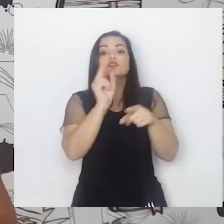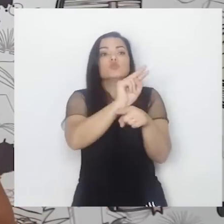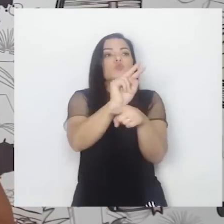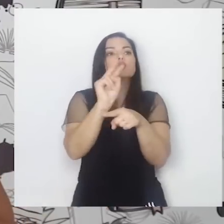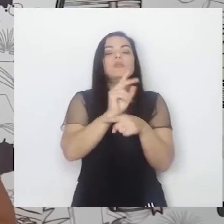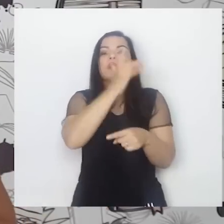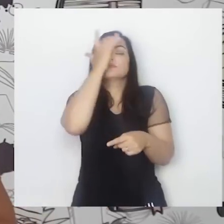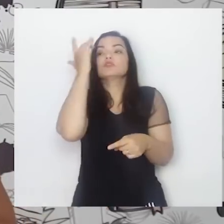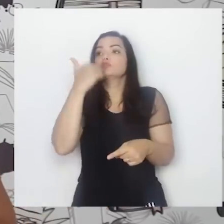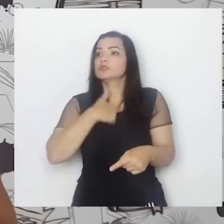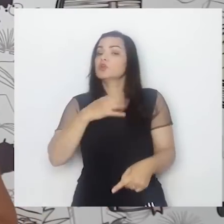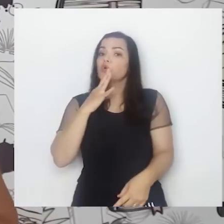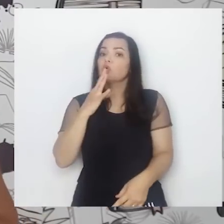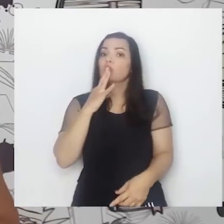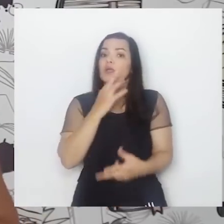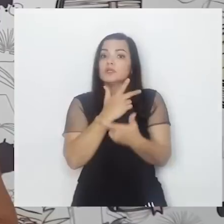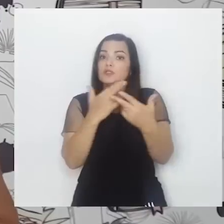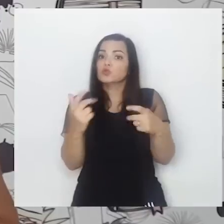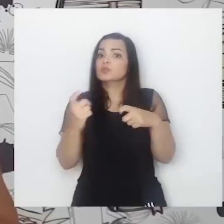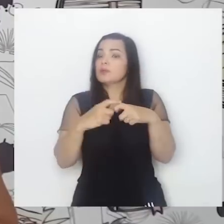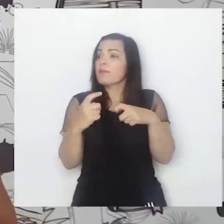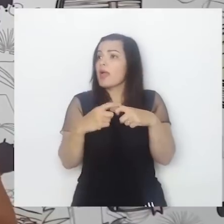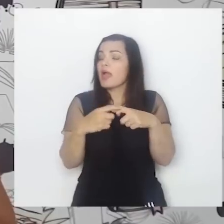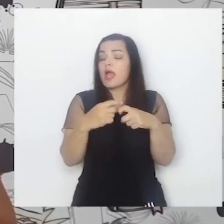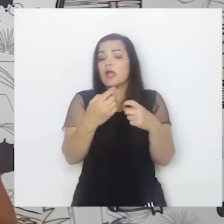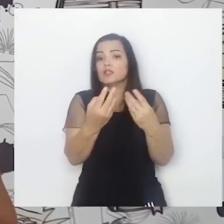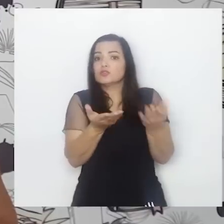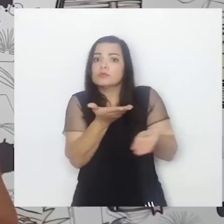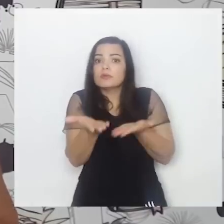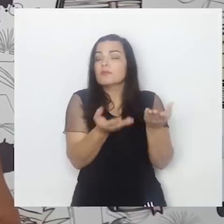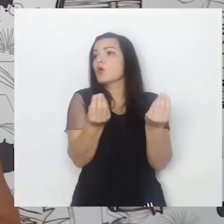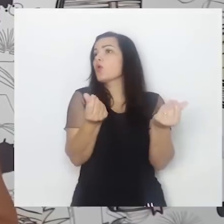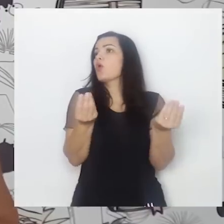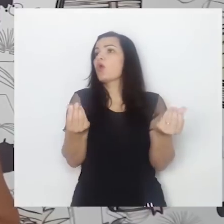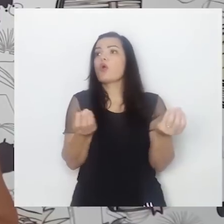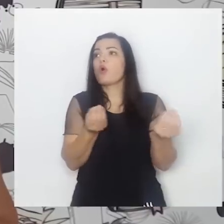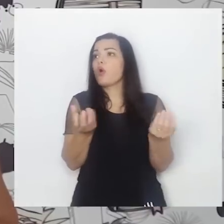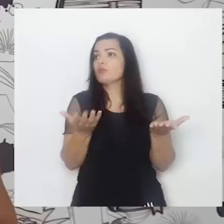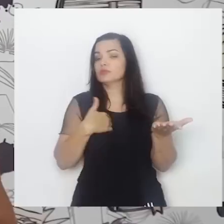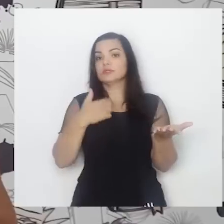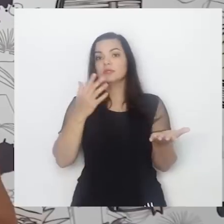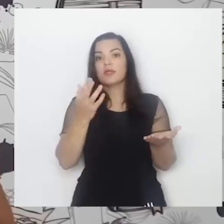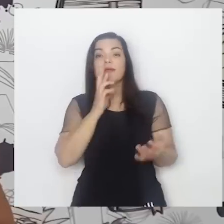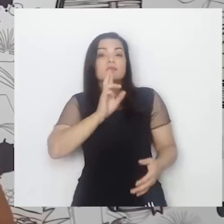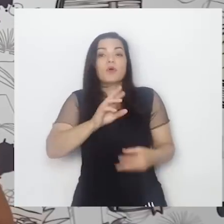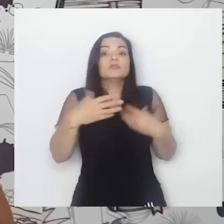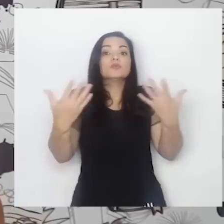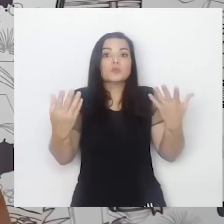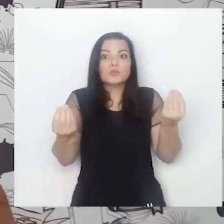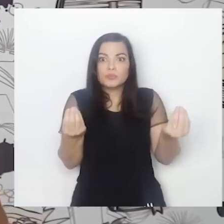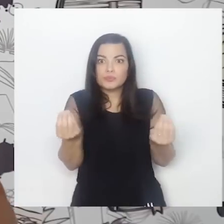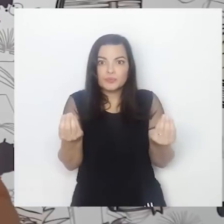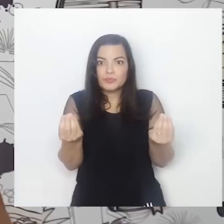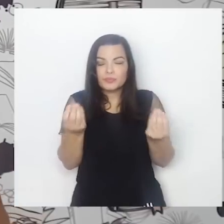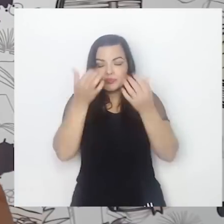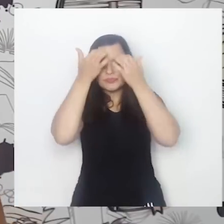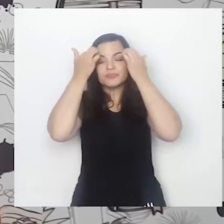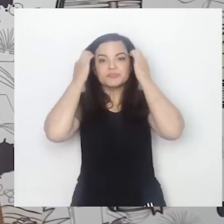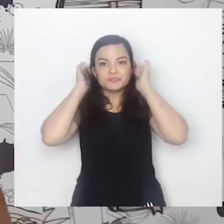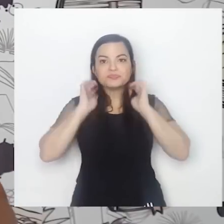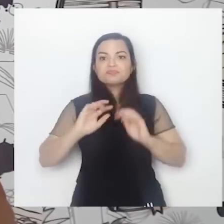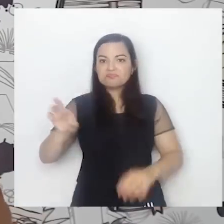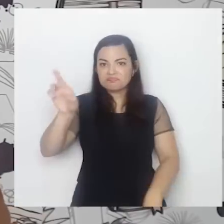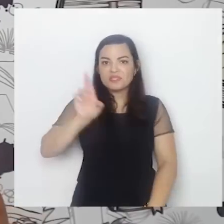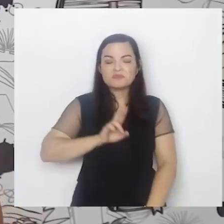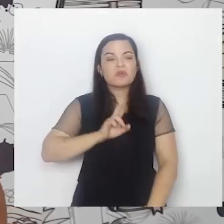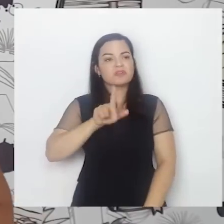das pessoas. Sabe qual foi a resposta? Imagina qual foi essa resposta? A resposta